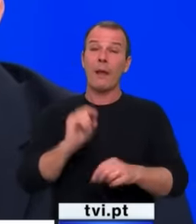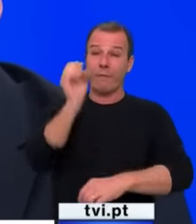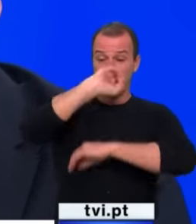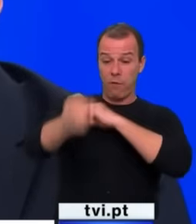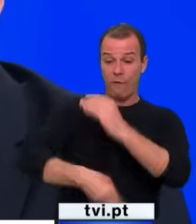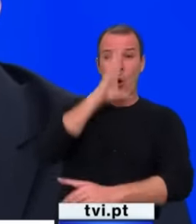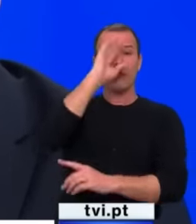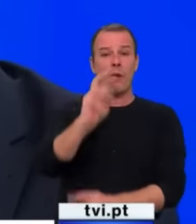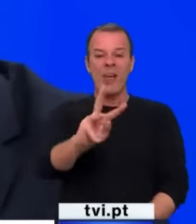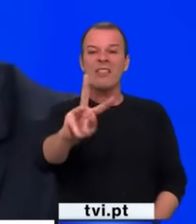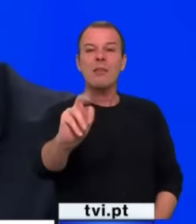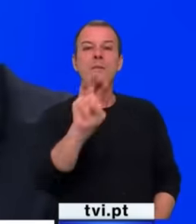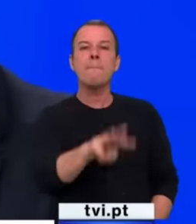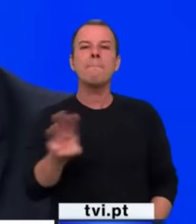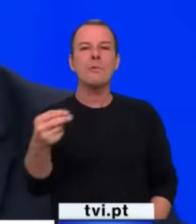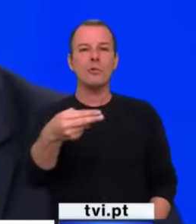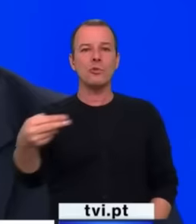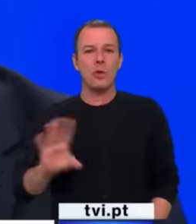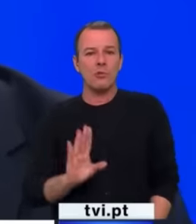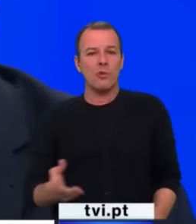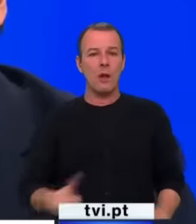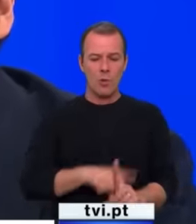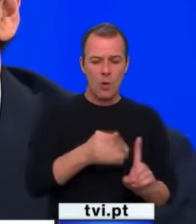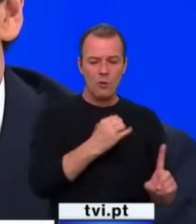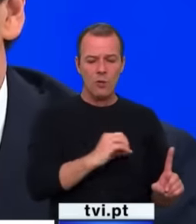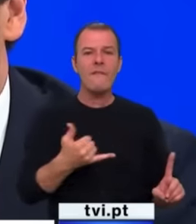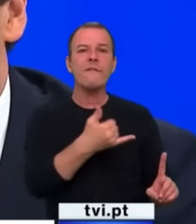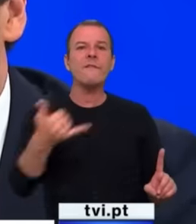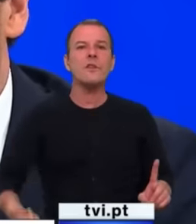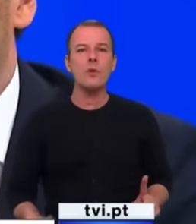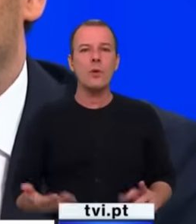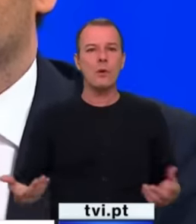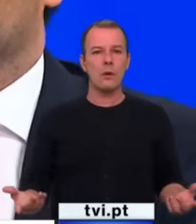Estado 13 milhões de euros. Quanto é que já isso é em, do total? Já em 2022. Quanto é que isso é do o que total?